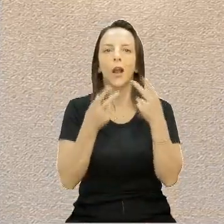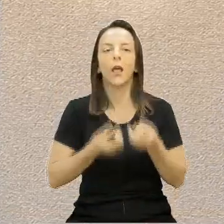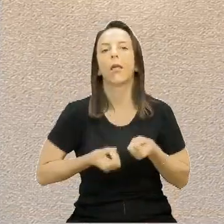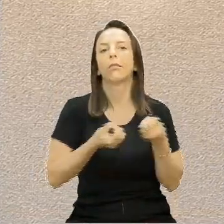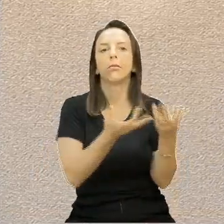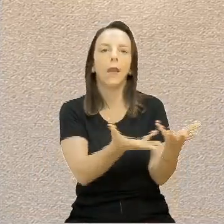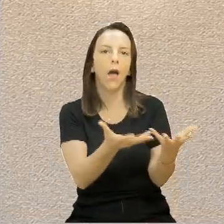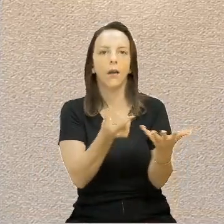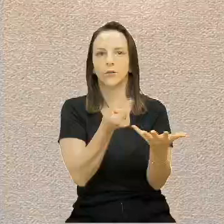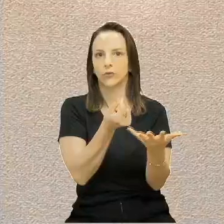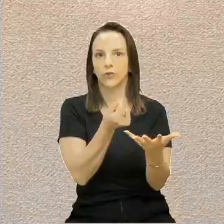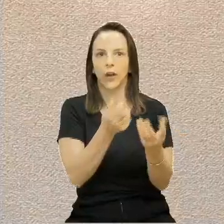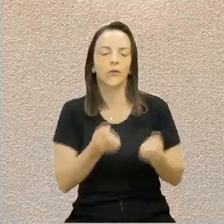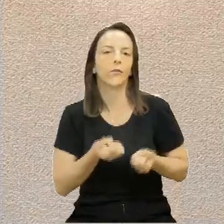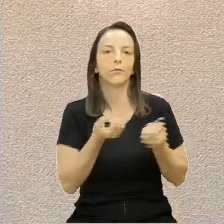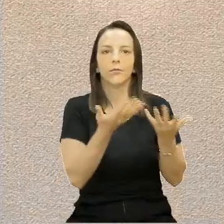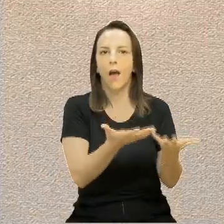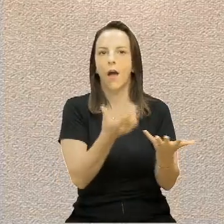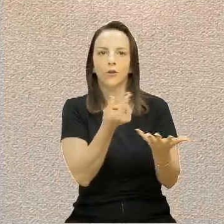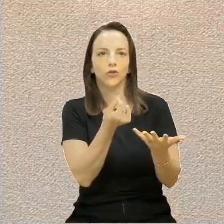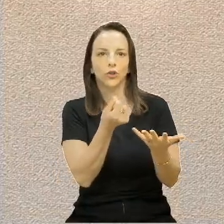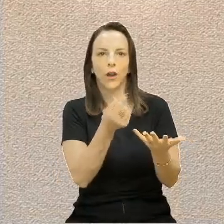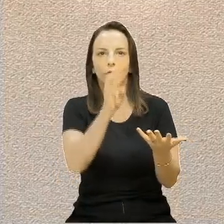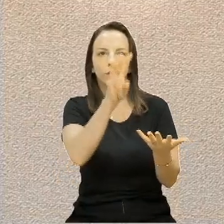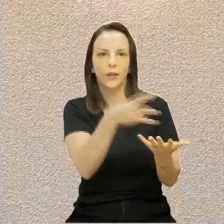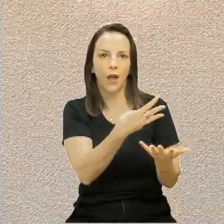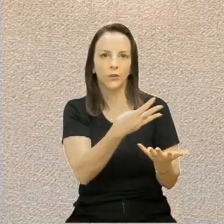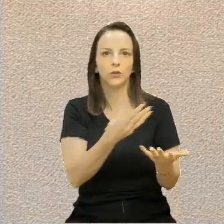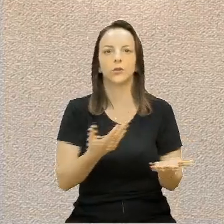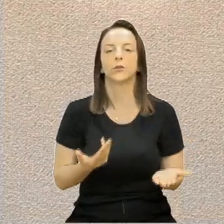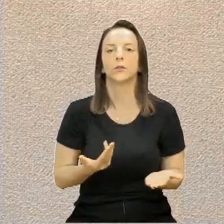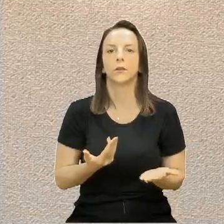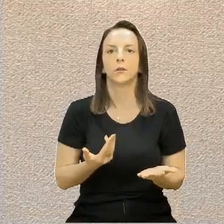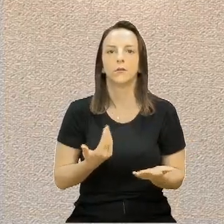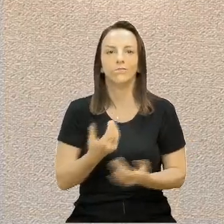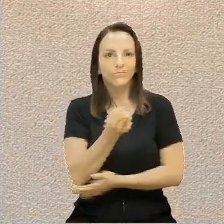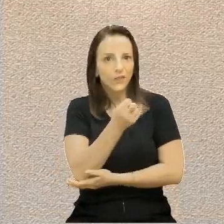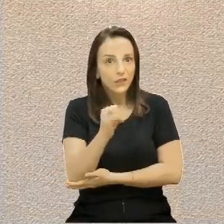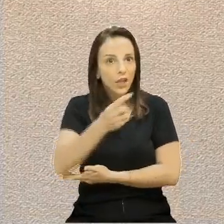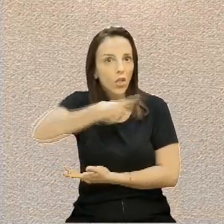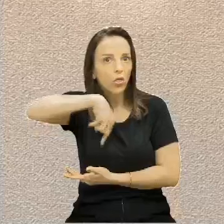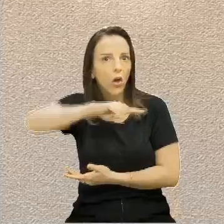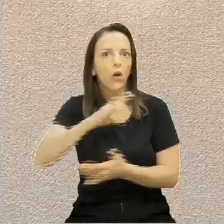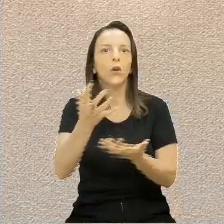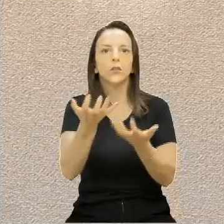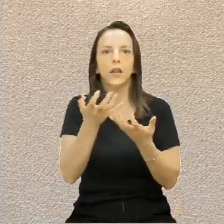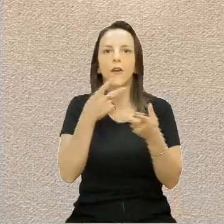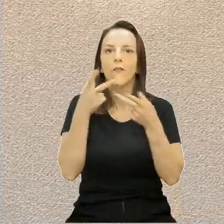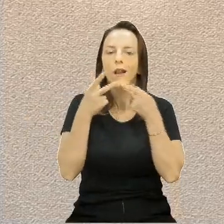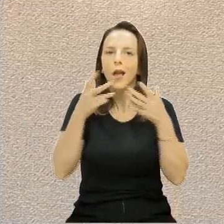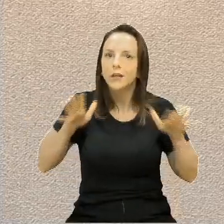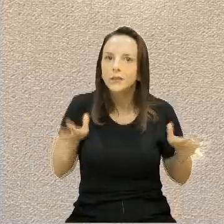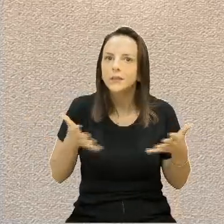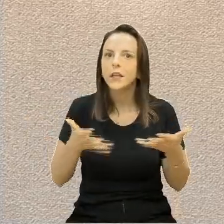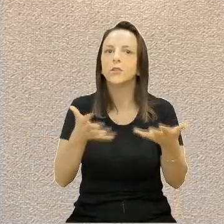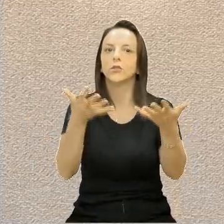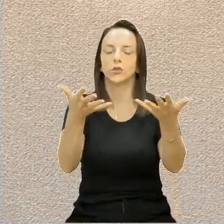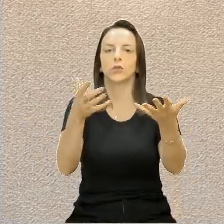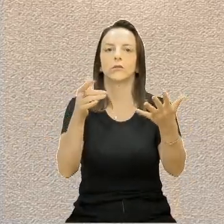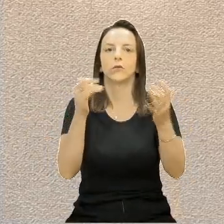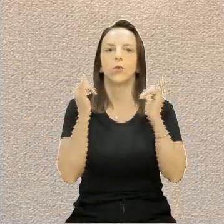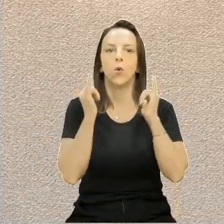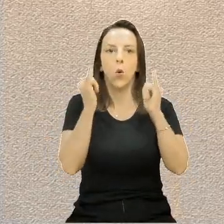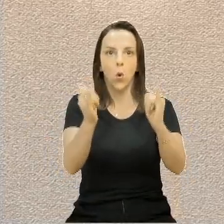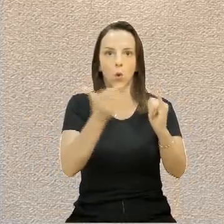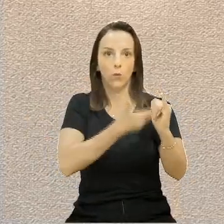dinheiro à empresa, à Visat. Se nós quisermos falar de incentivo ao transporte público, nós temos